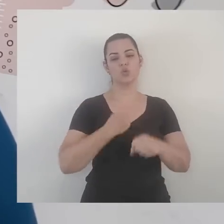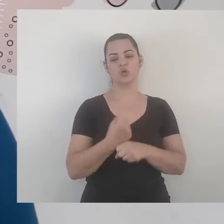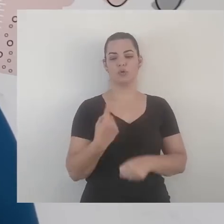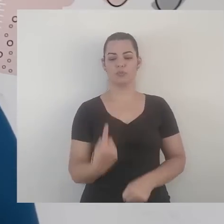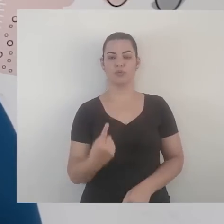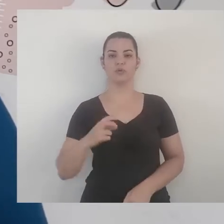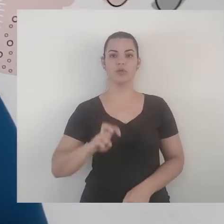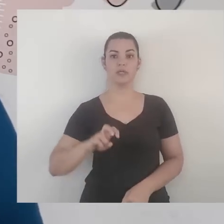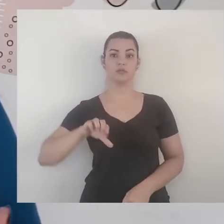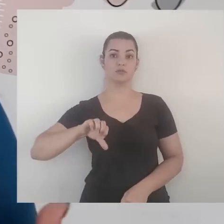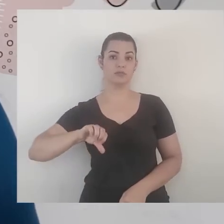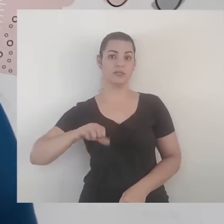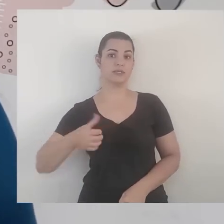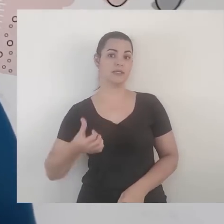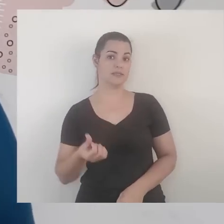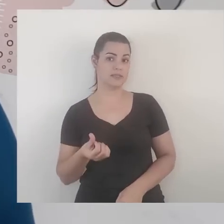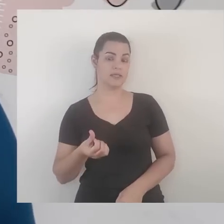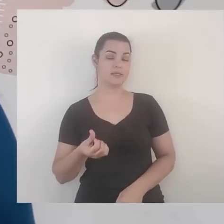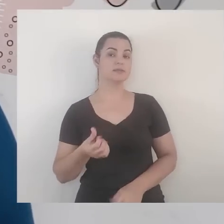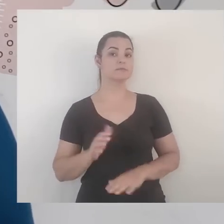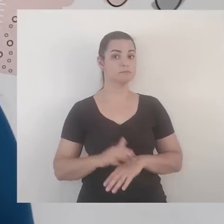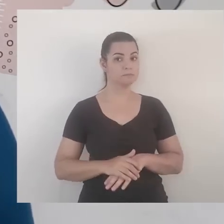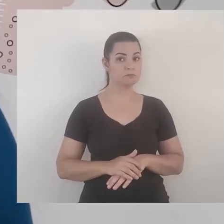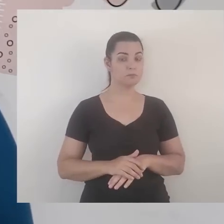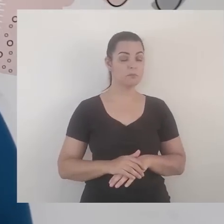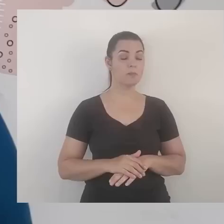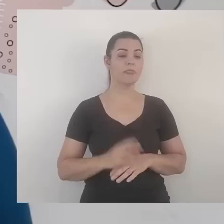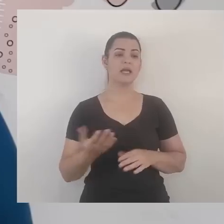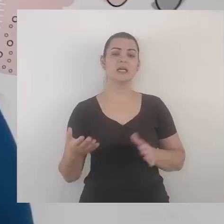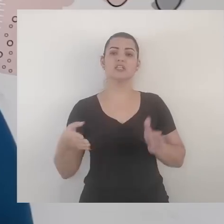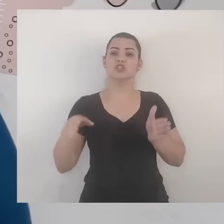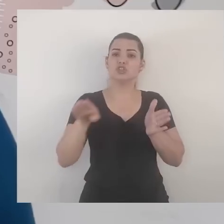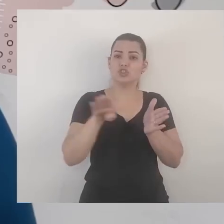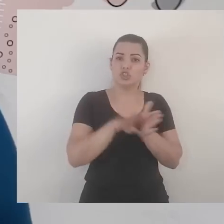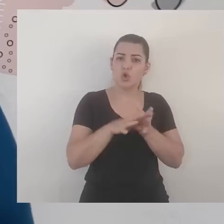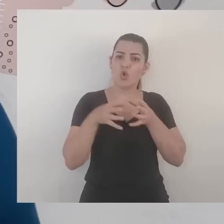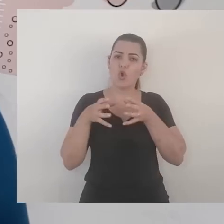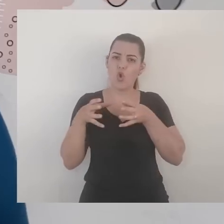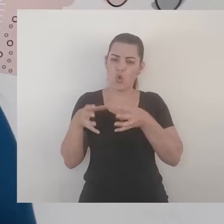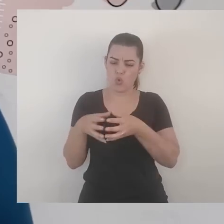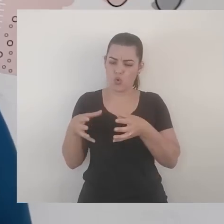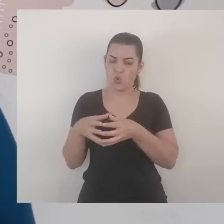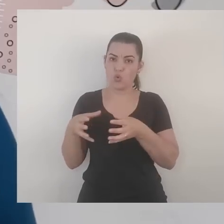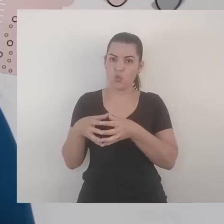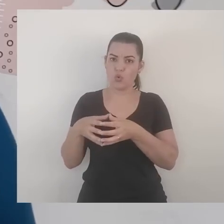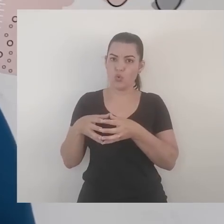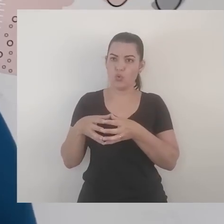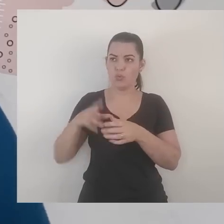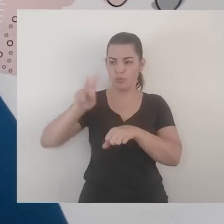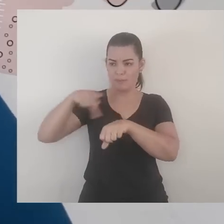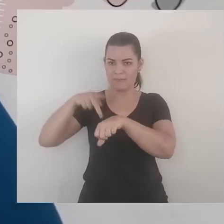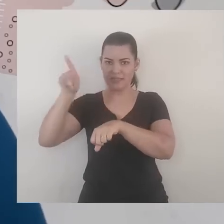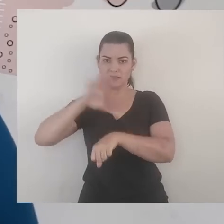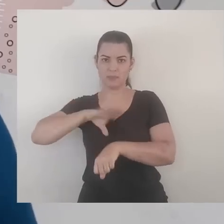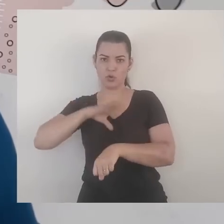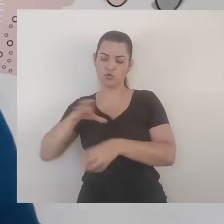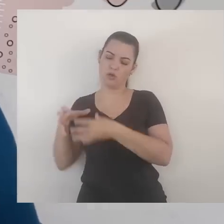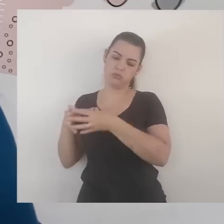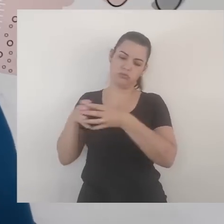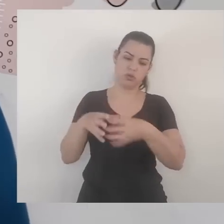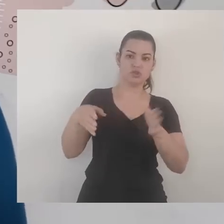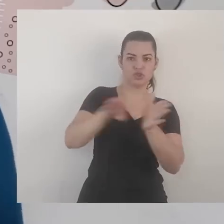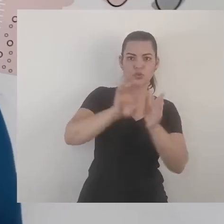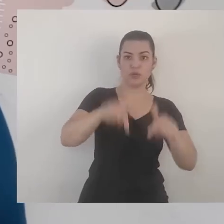1596. Logo depois que os colonizadores portugueses chegaram por aqui pela primeira vez. Foram eles